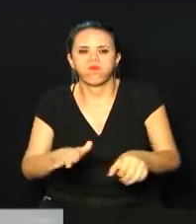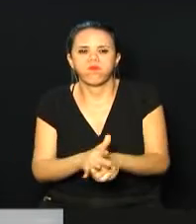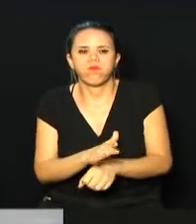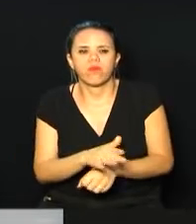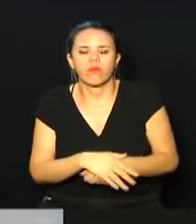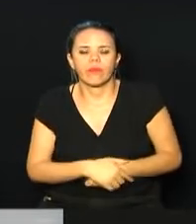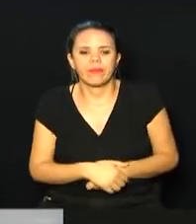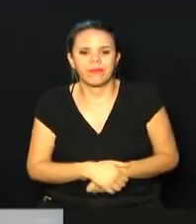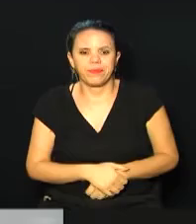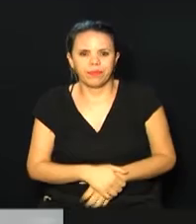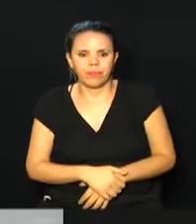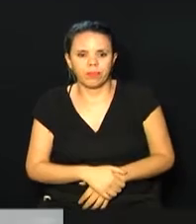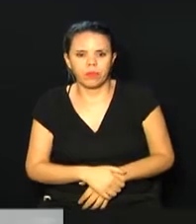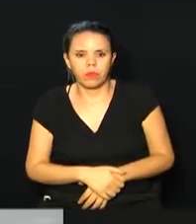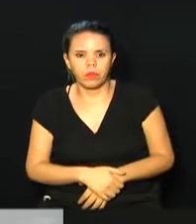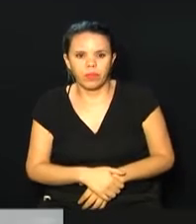então,